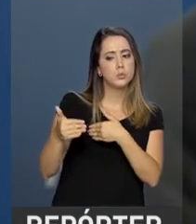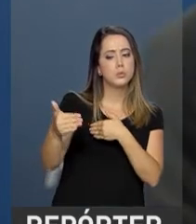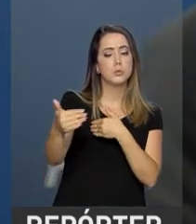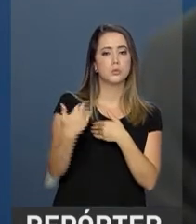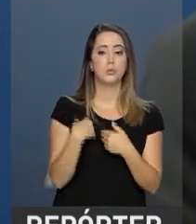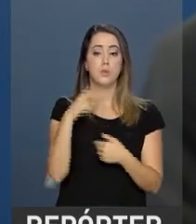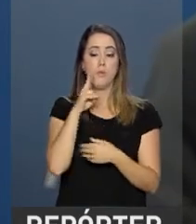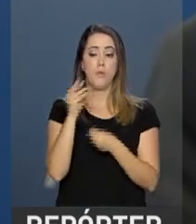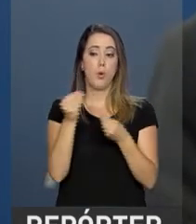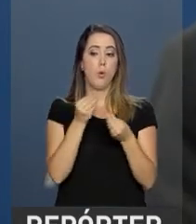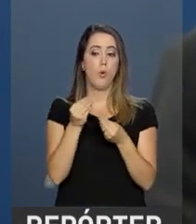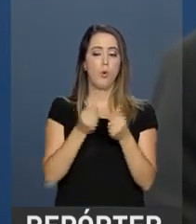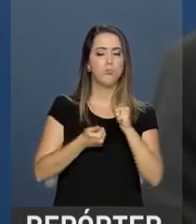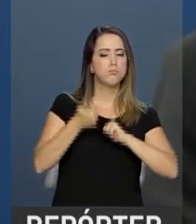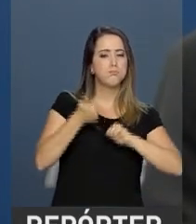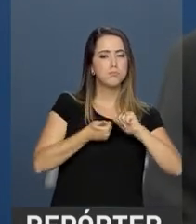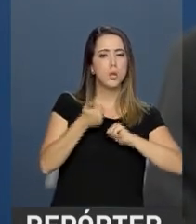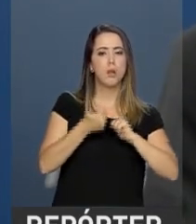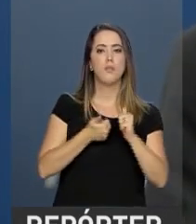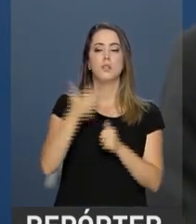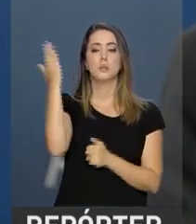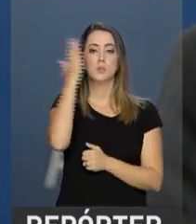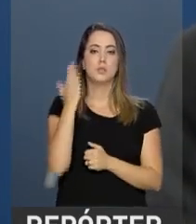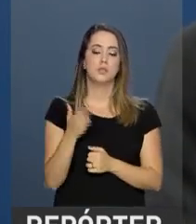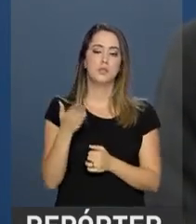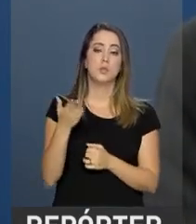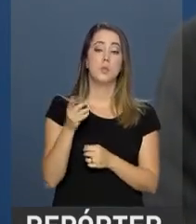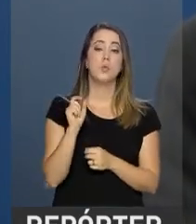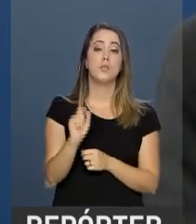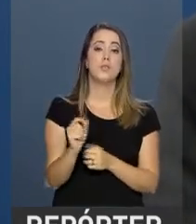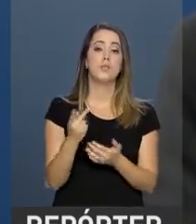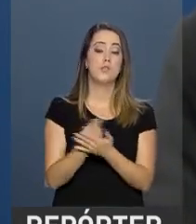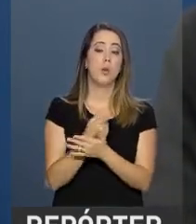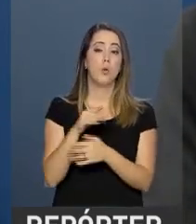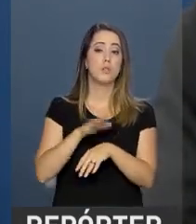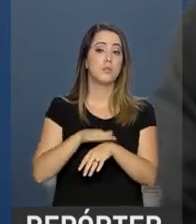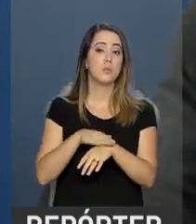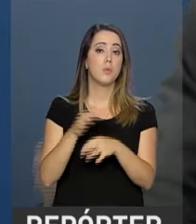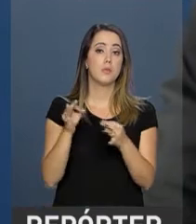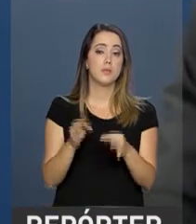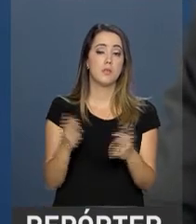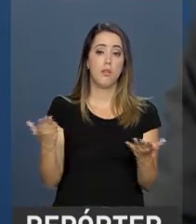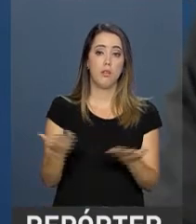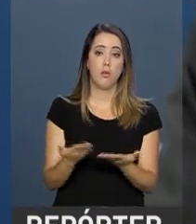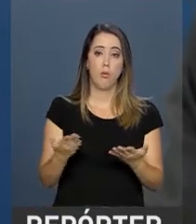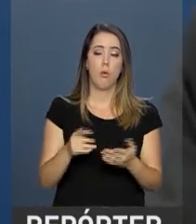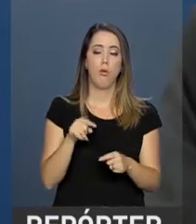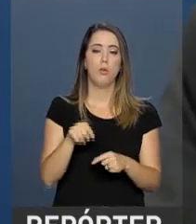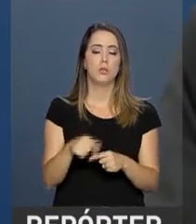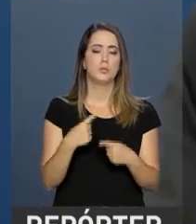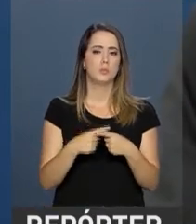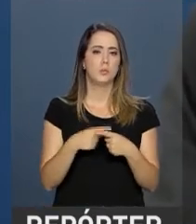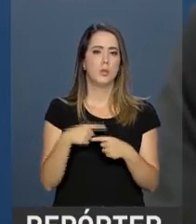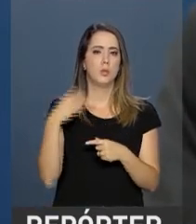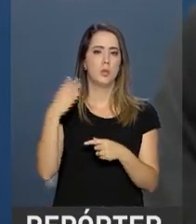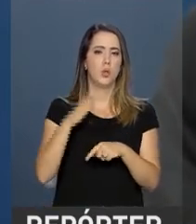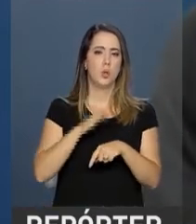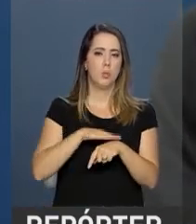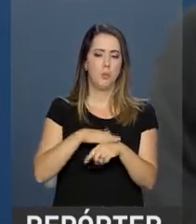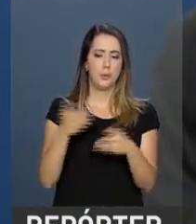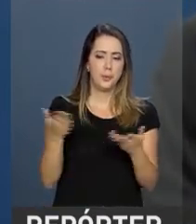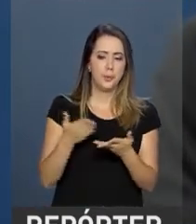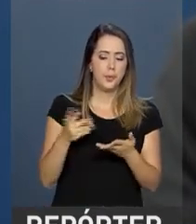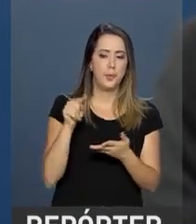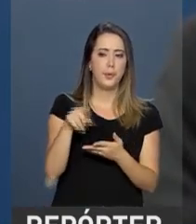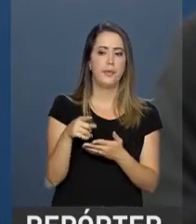do país e o que está acontecendo naquele momento porque se aquilo que estiver acontecendo naquele instante no país não for de molde